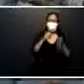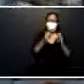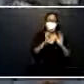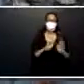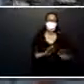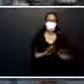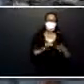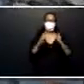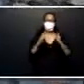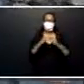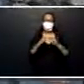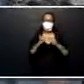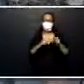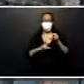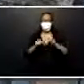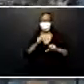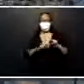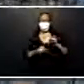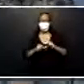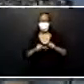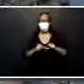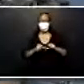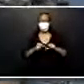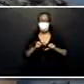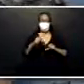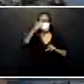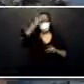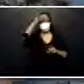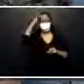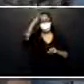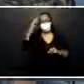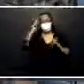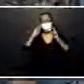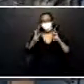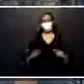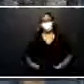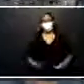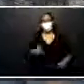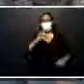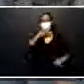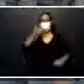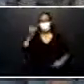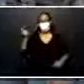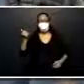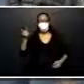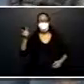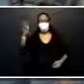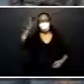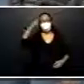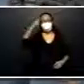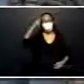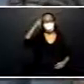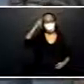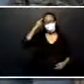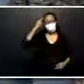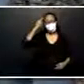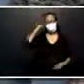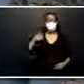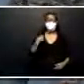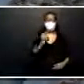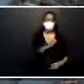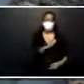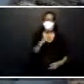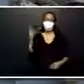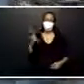nos transforme em seres humanos melhores, capazes de repensar quem somos, que vida